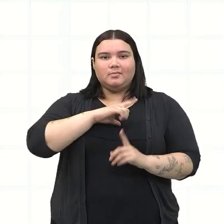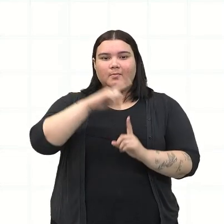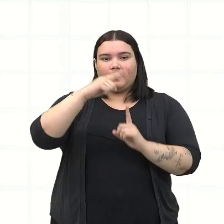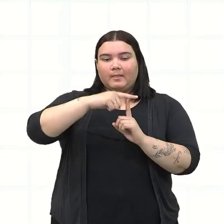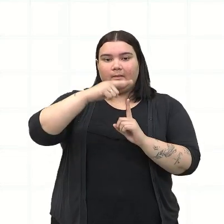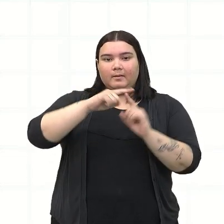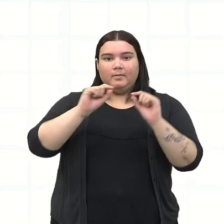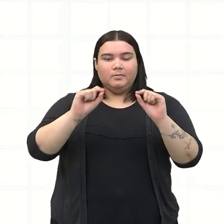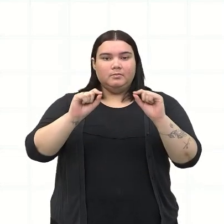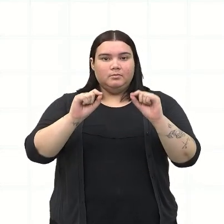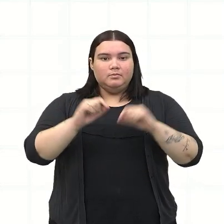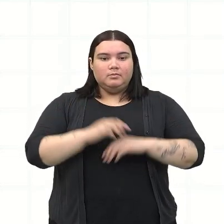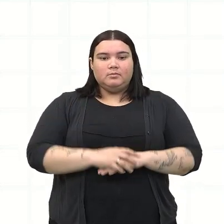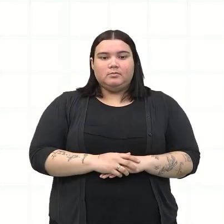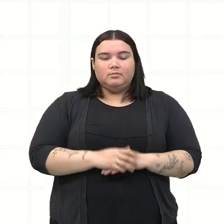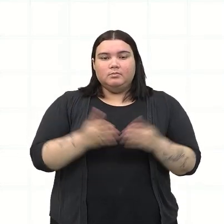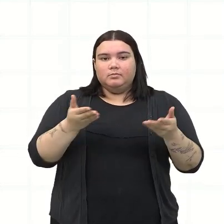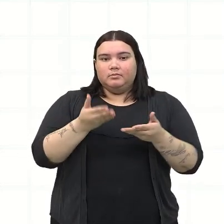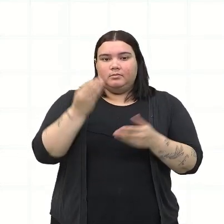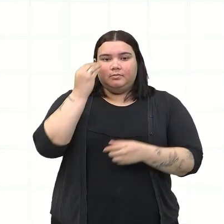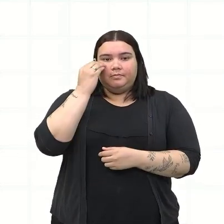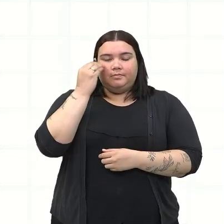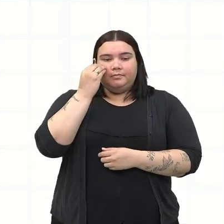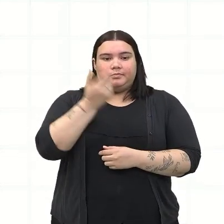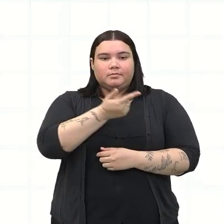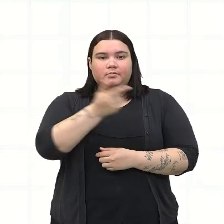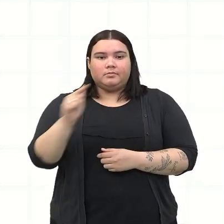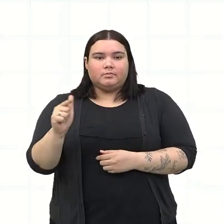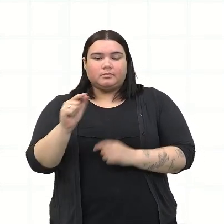mas vamos ver aqui frases